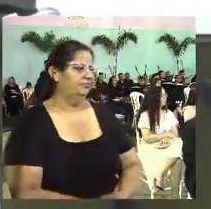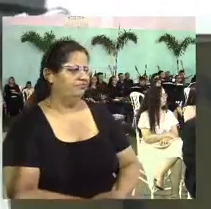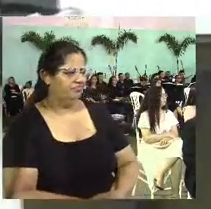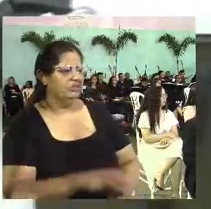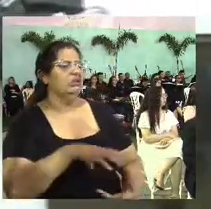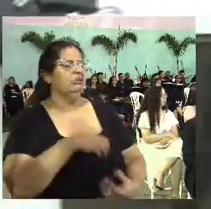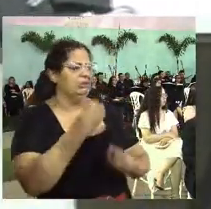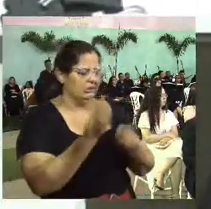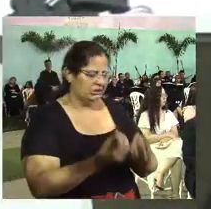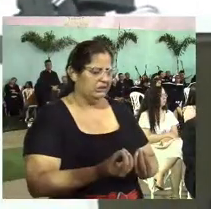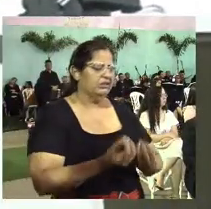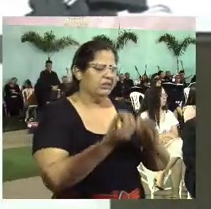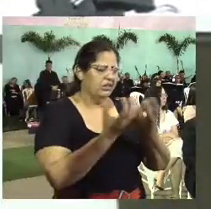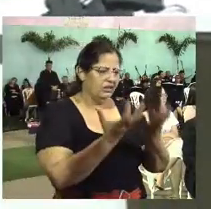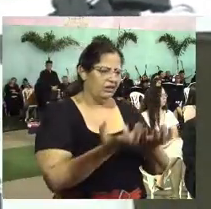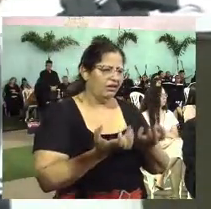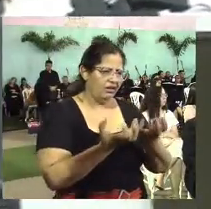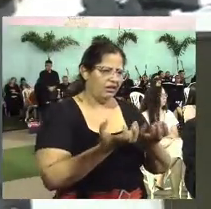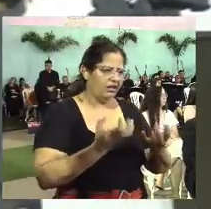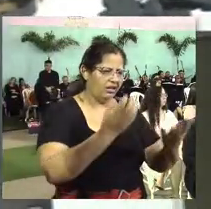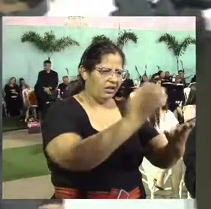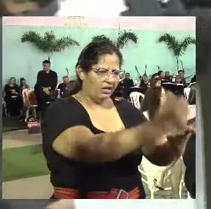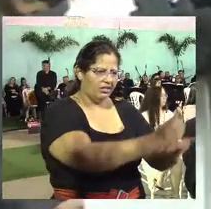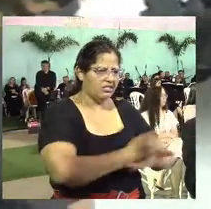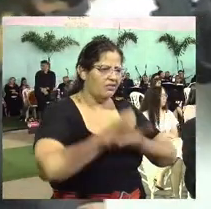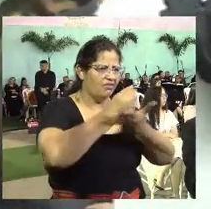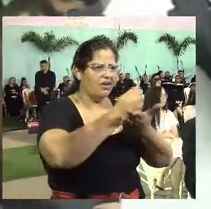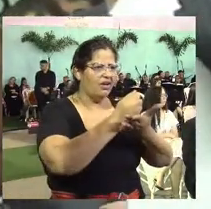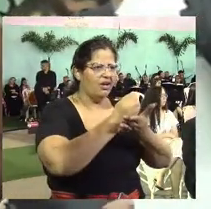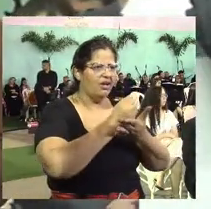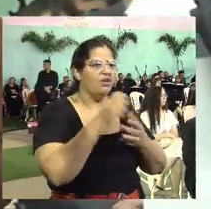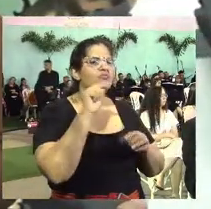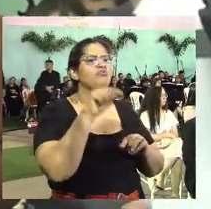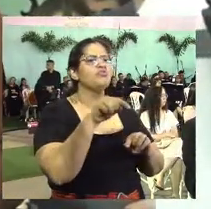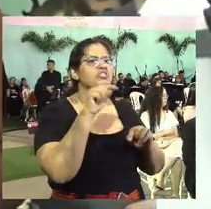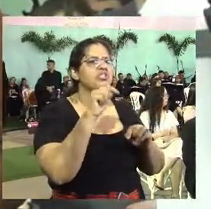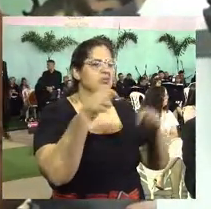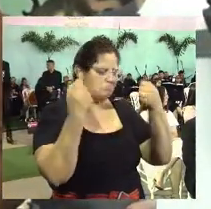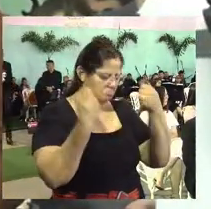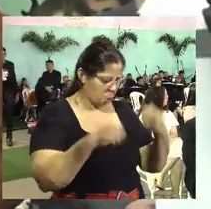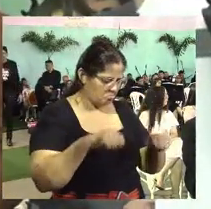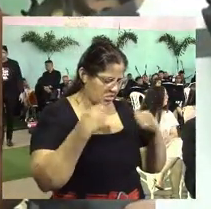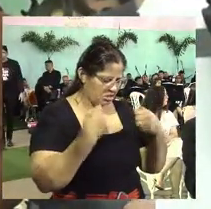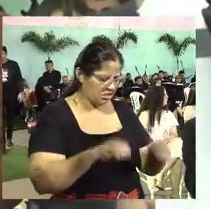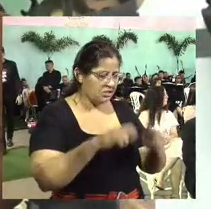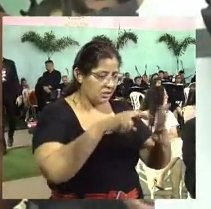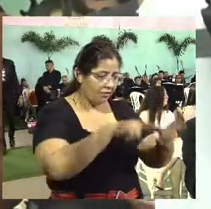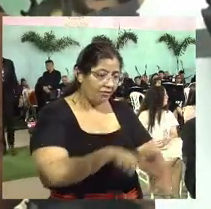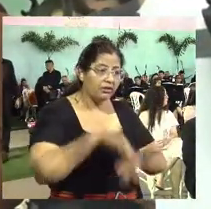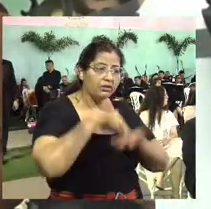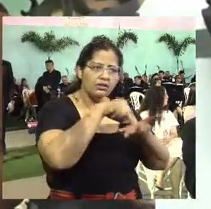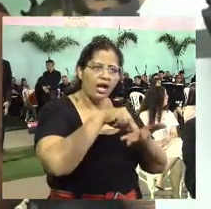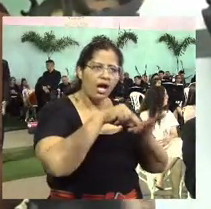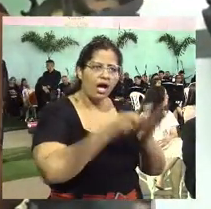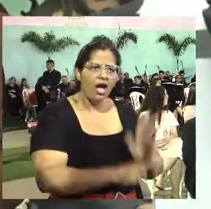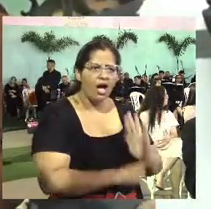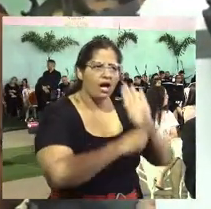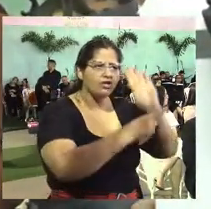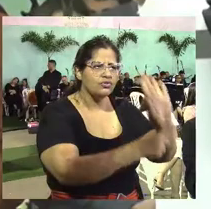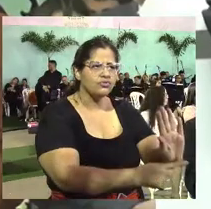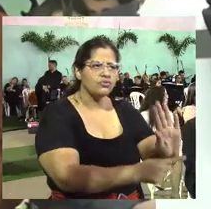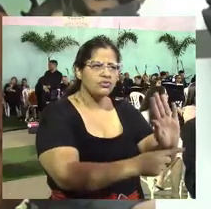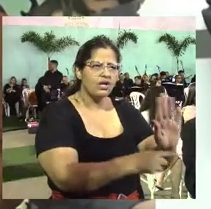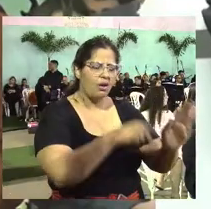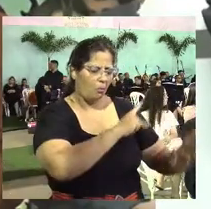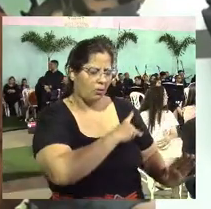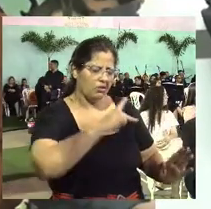salvação só tá faltando você se levantar você se posicionar e fazer alguma coisa ajudar o seu